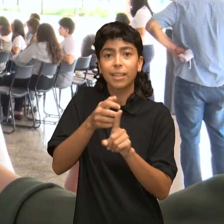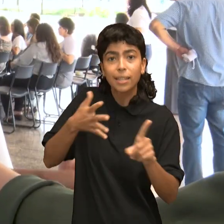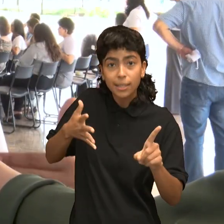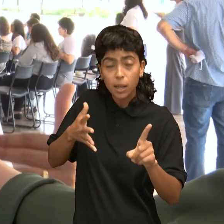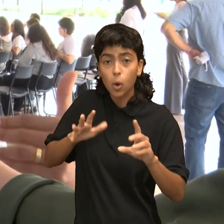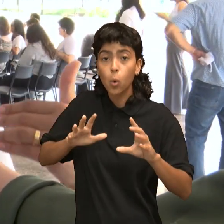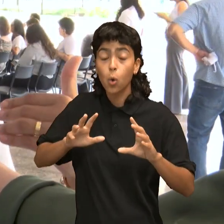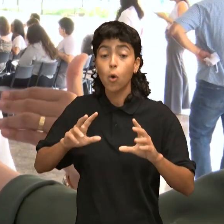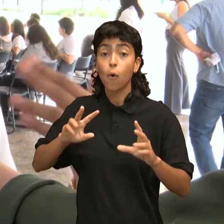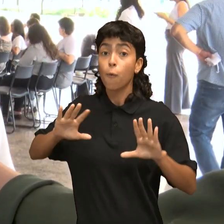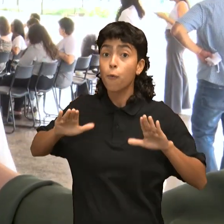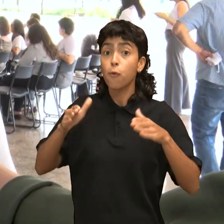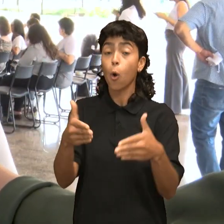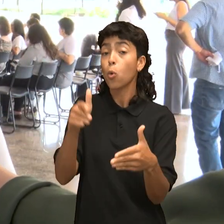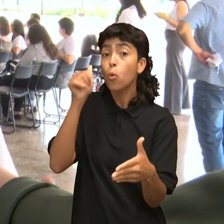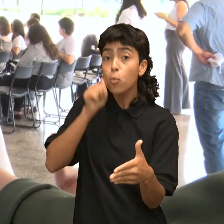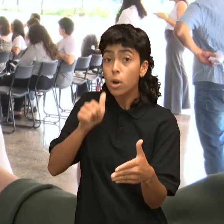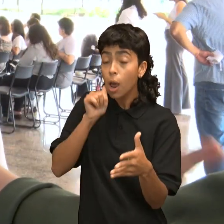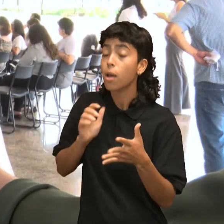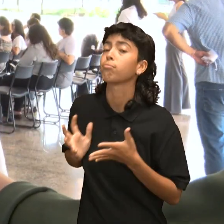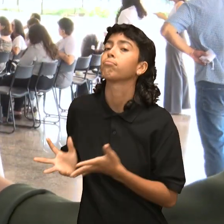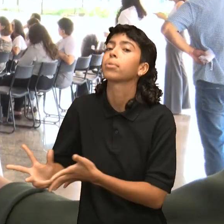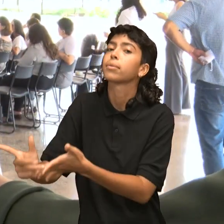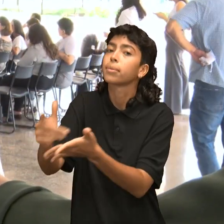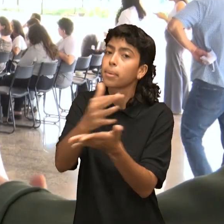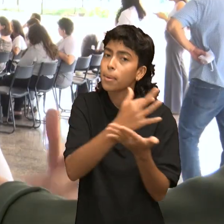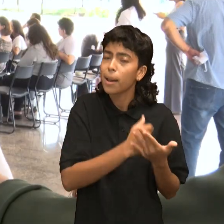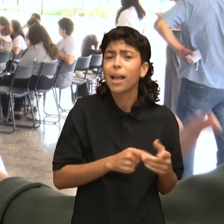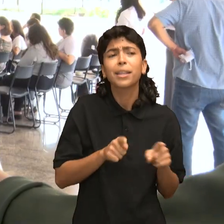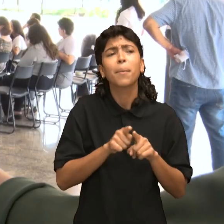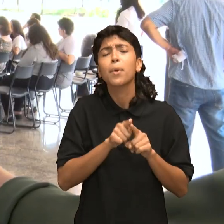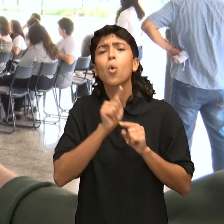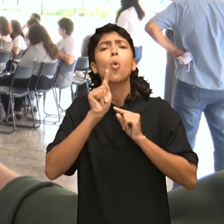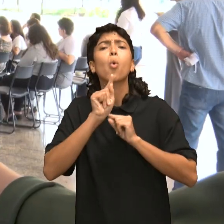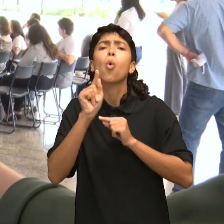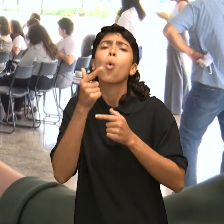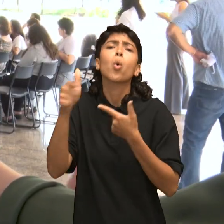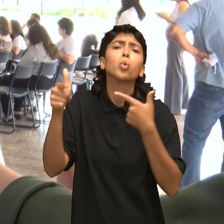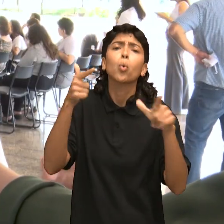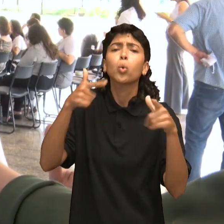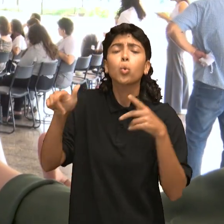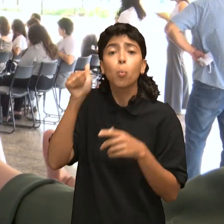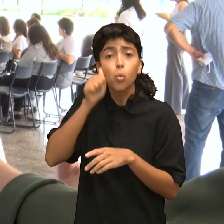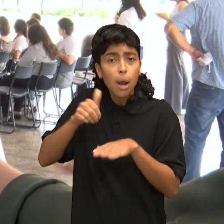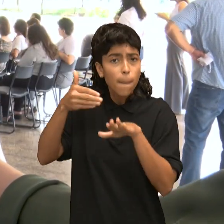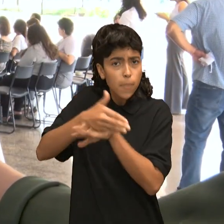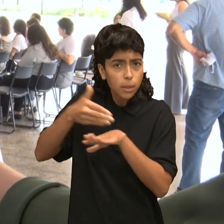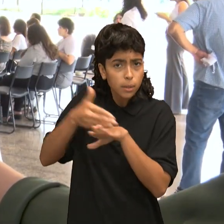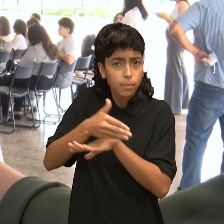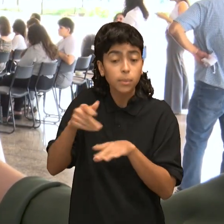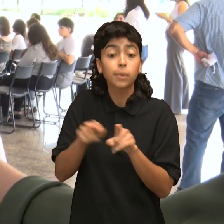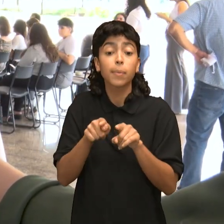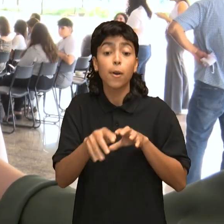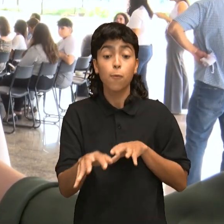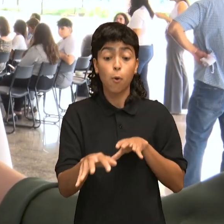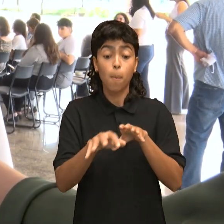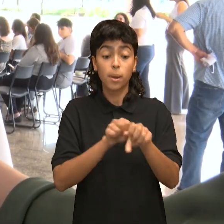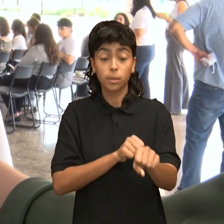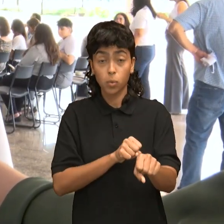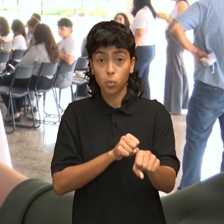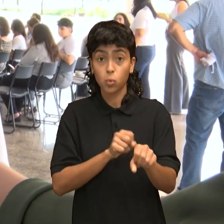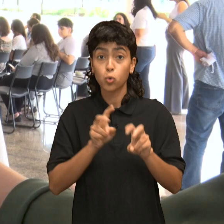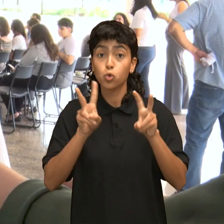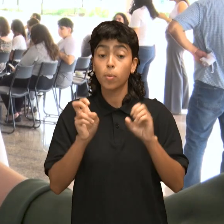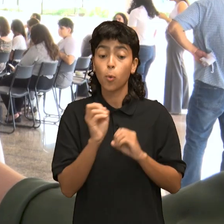extensão, atividades de maneira geral em que as mulheres participam e também informações sobre os serviços que a